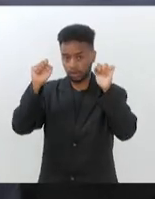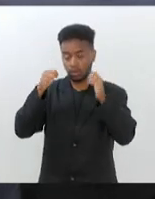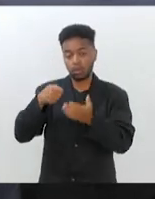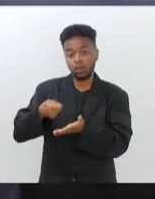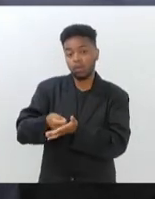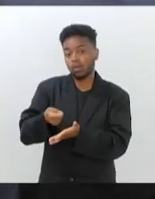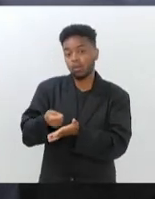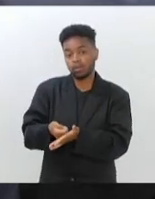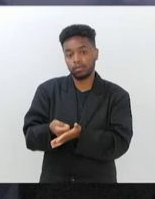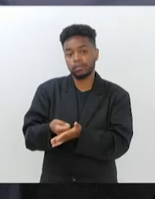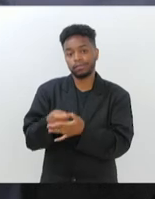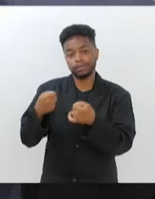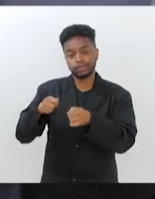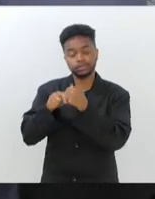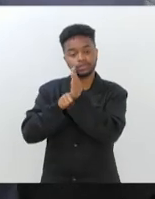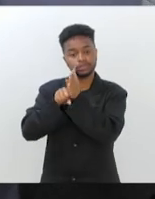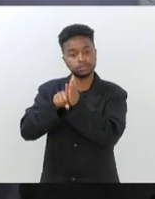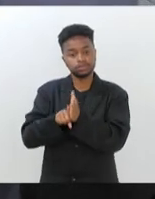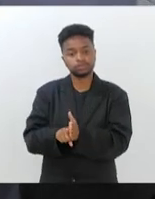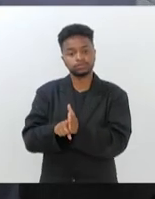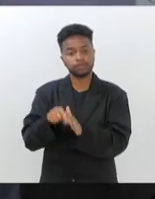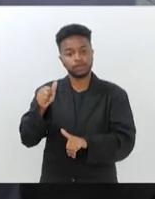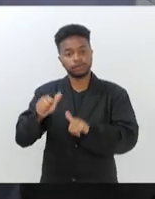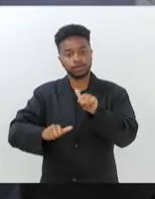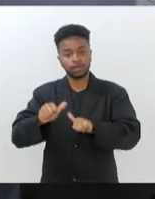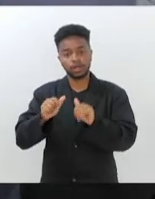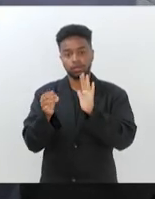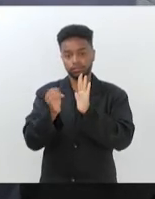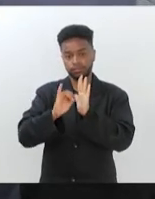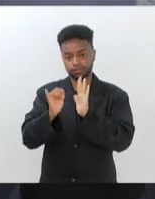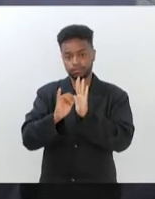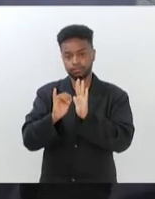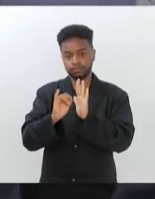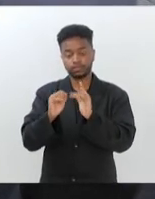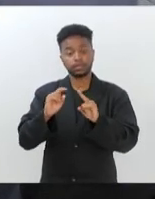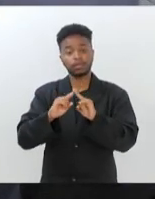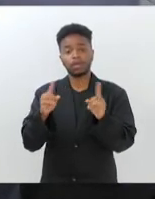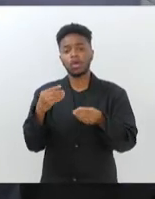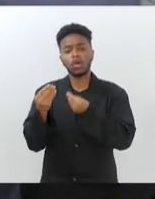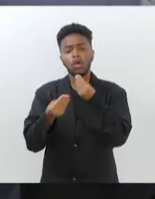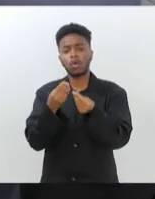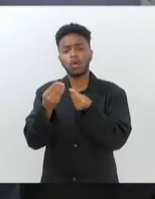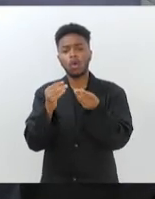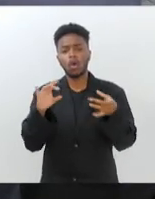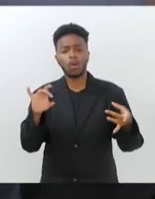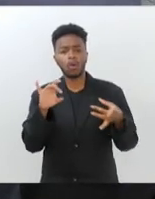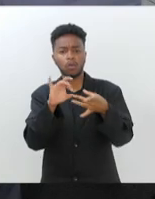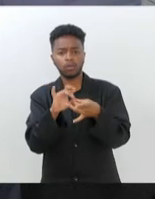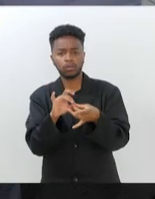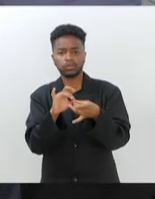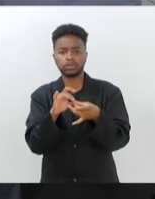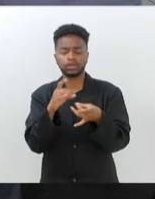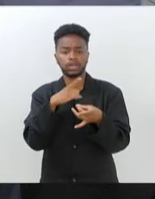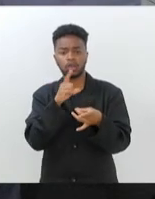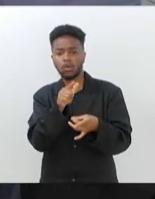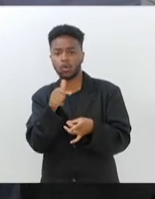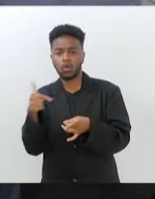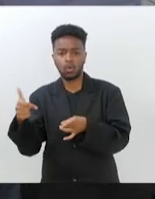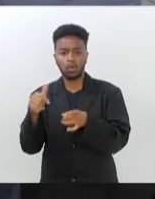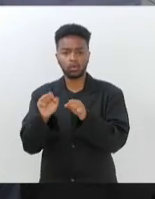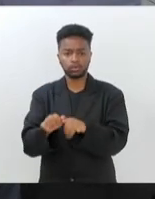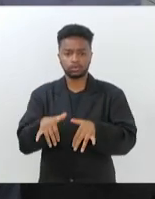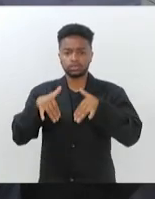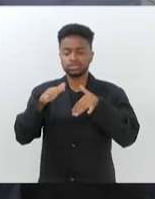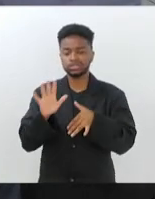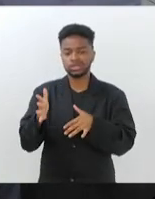Obrigatoriamente examina o edital mas como se conecta com uma outra auditoria já